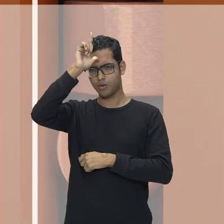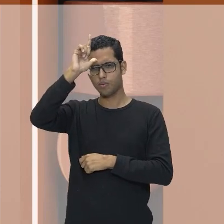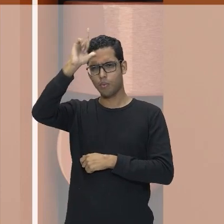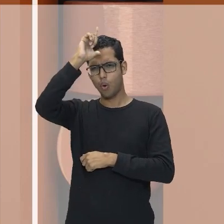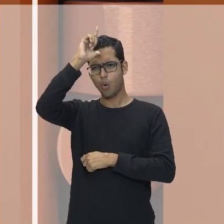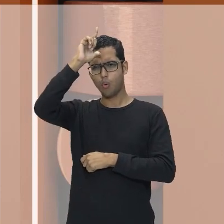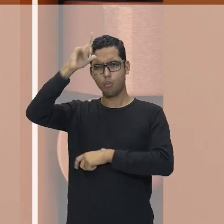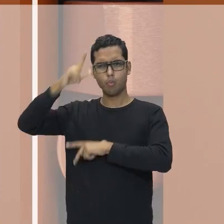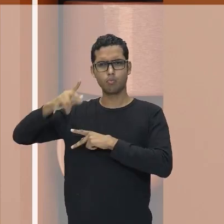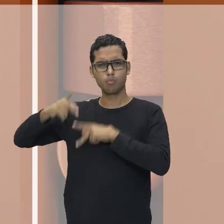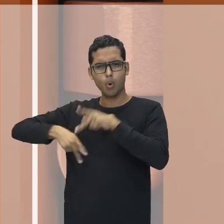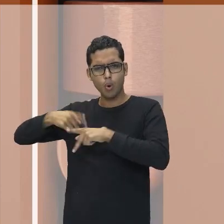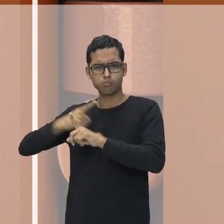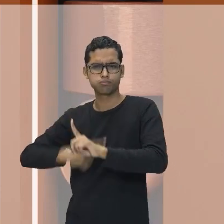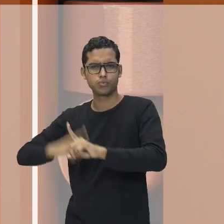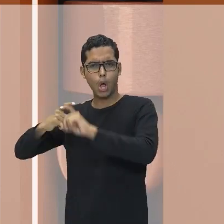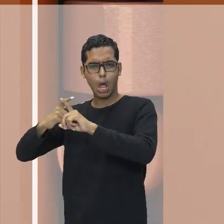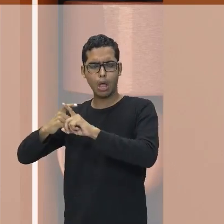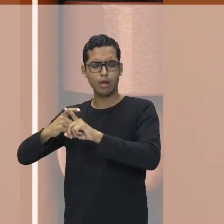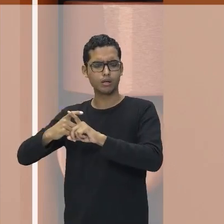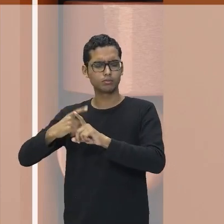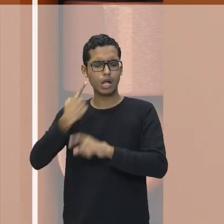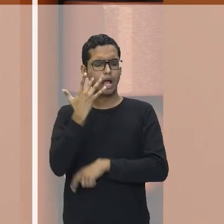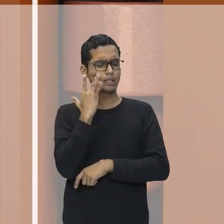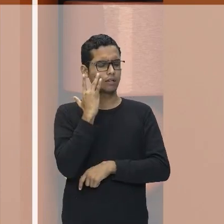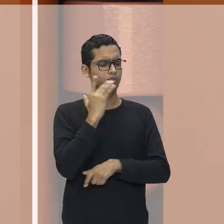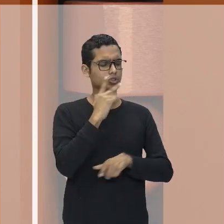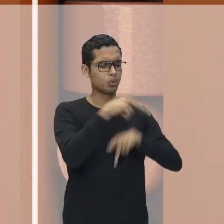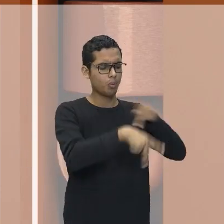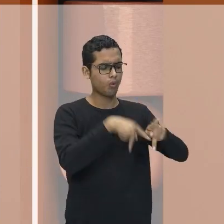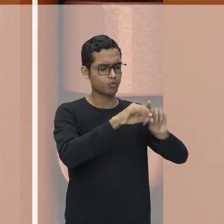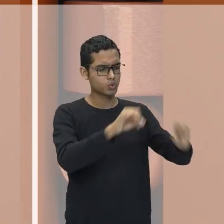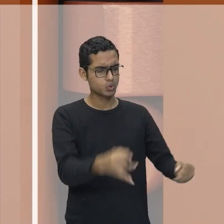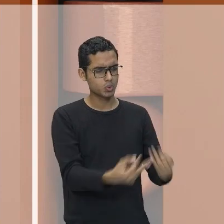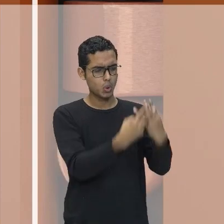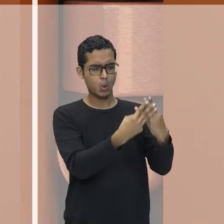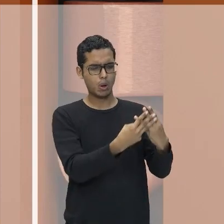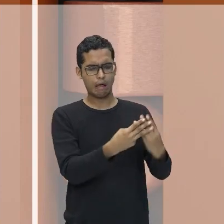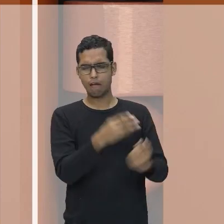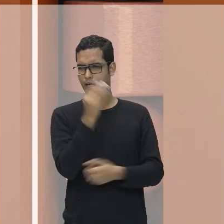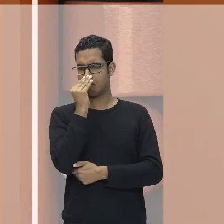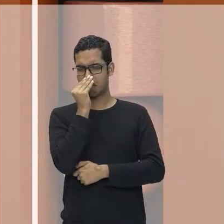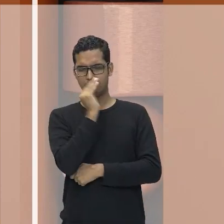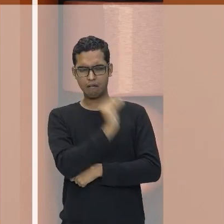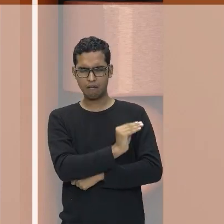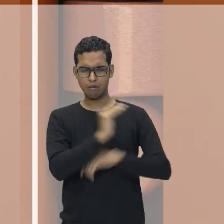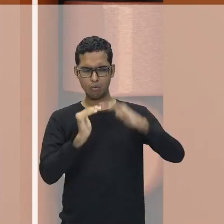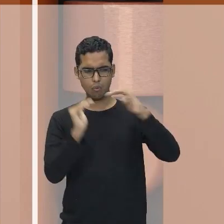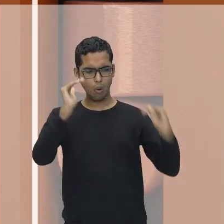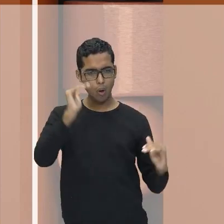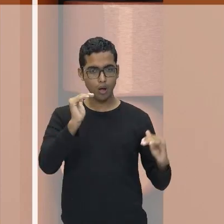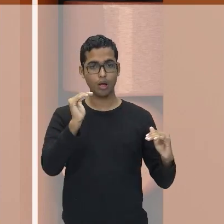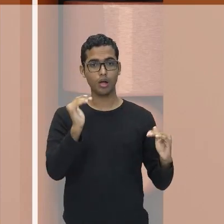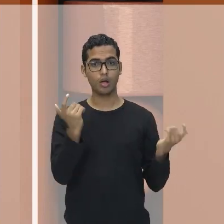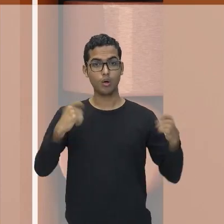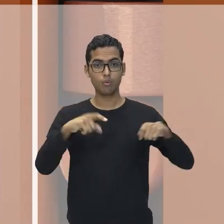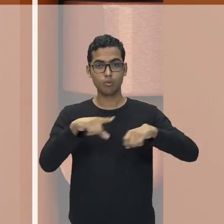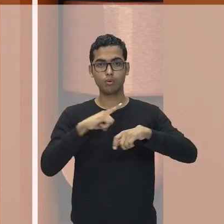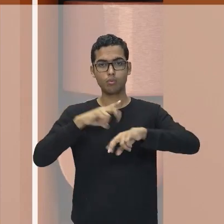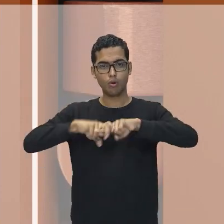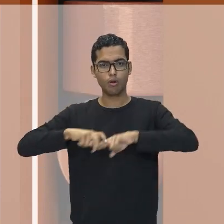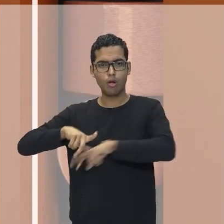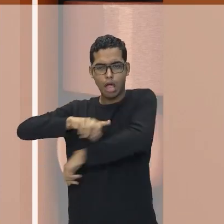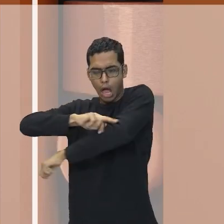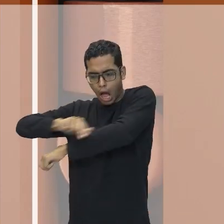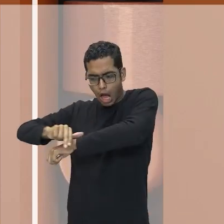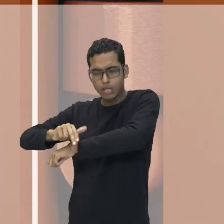como indivíduos inferiores, que poderiam inclusive contaminar a raça pura ariana que a Alemanha pregava naquele